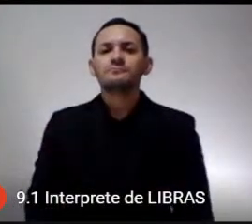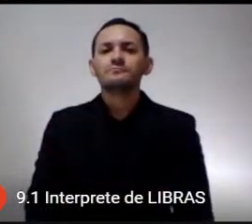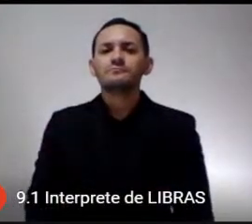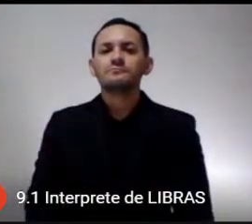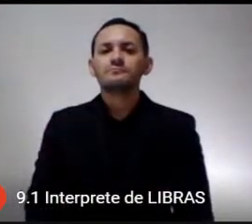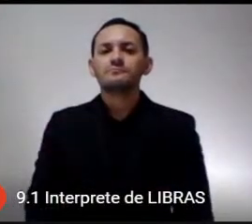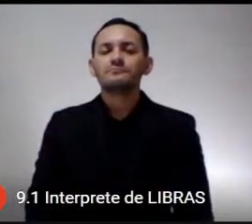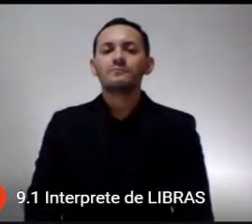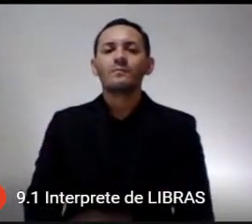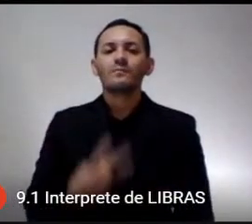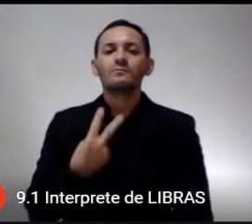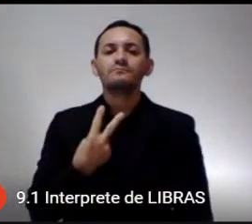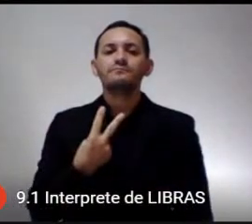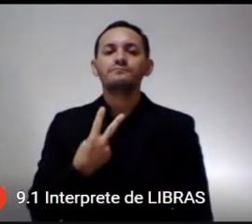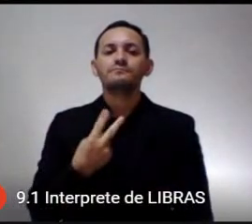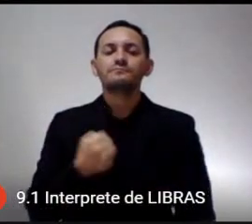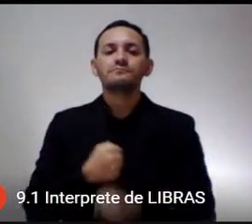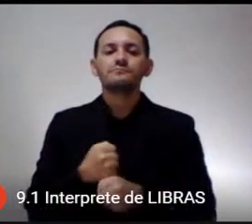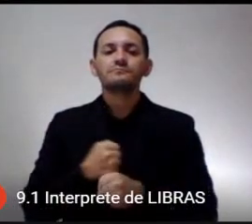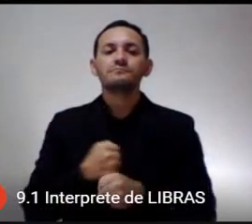o biênio.